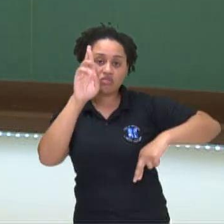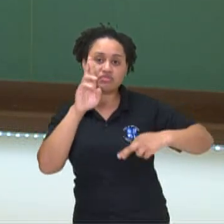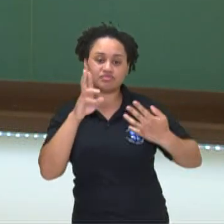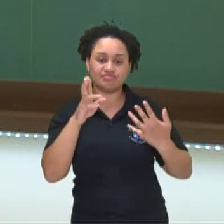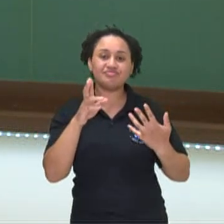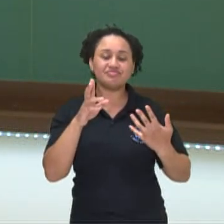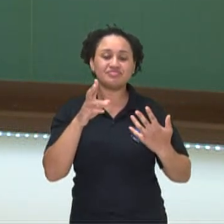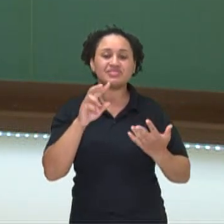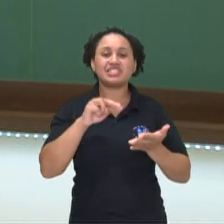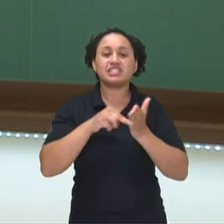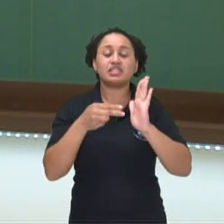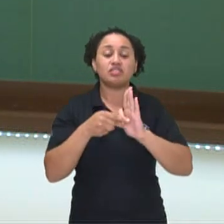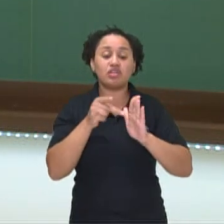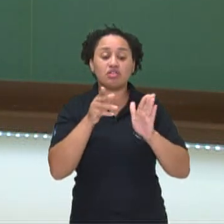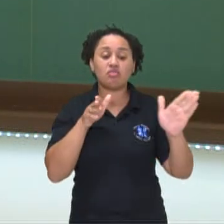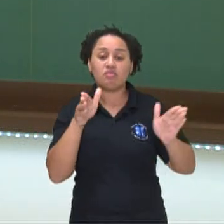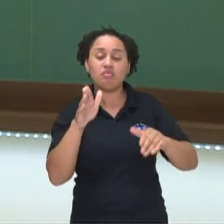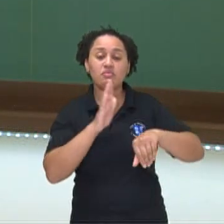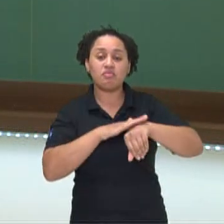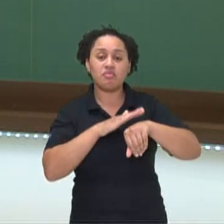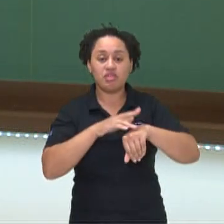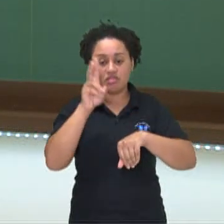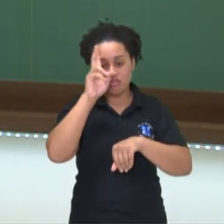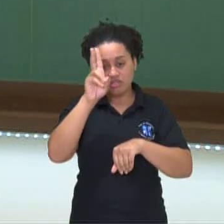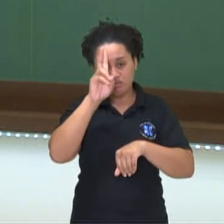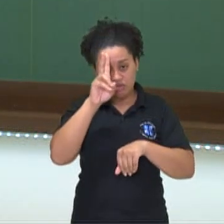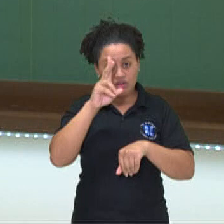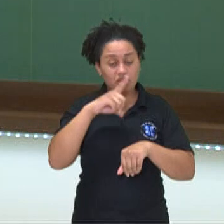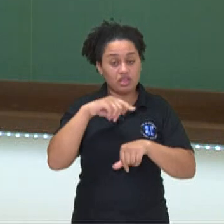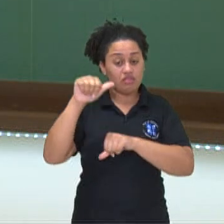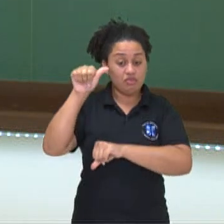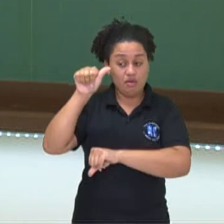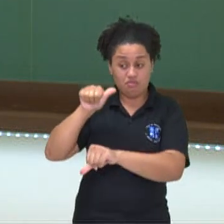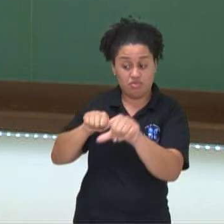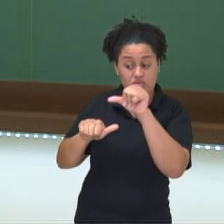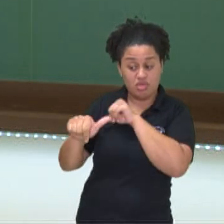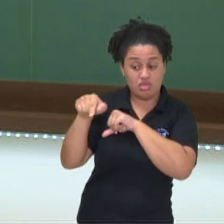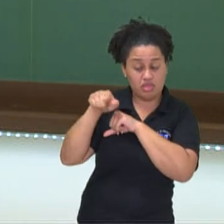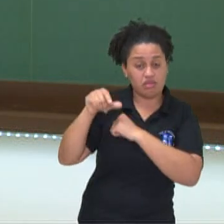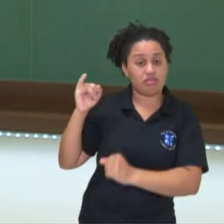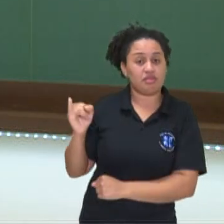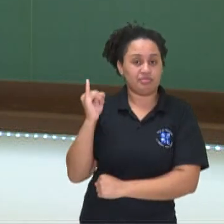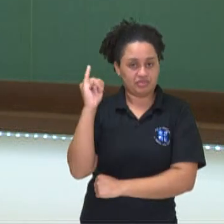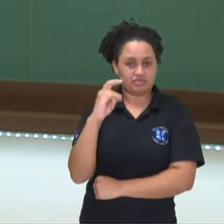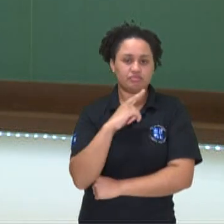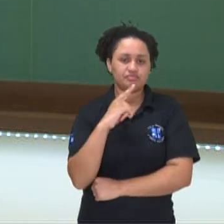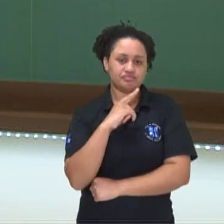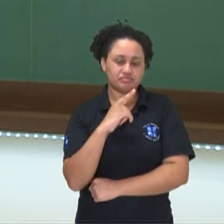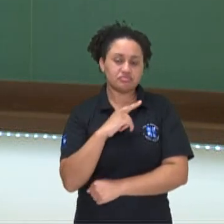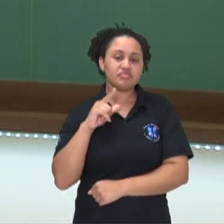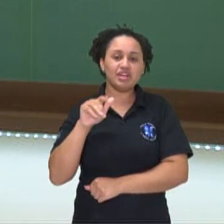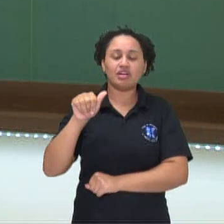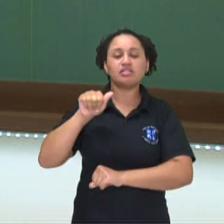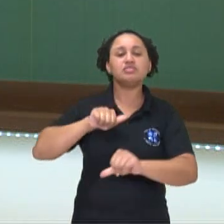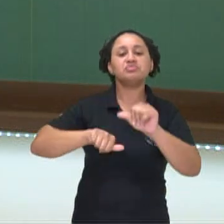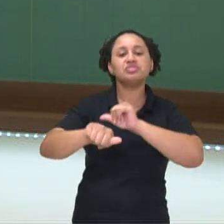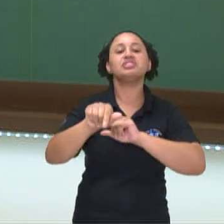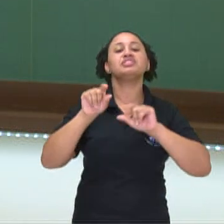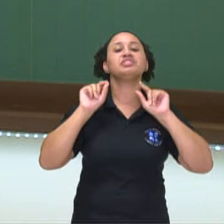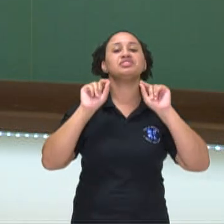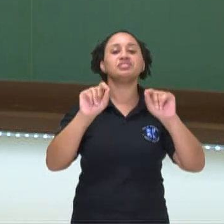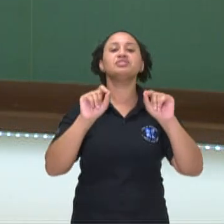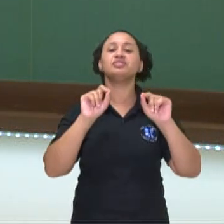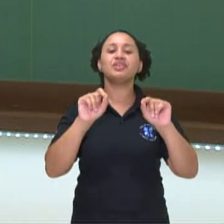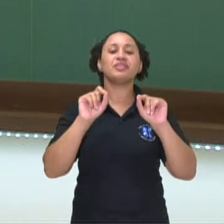estamos falando de algum momento na história onde alguma mudança significativa ocorreu e essa mudança